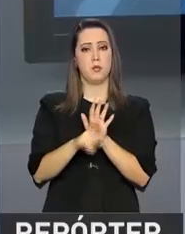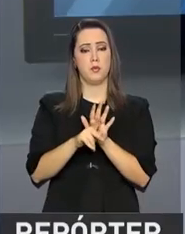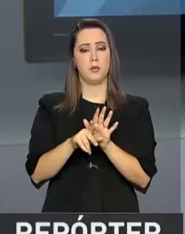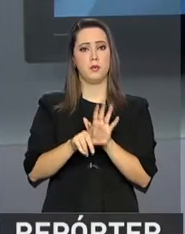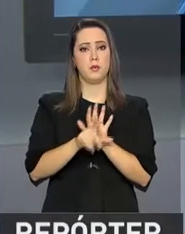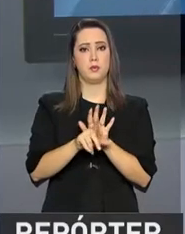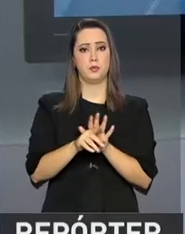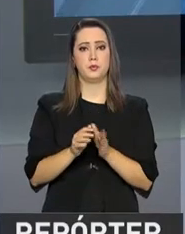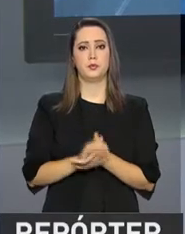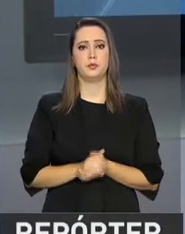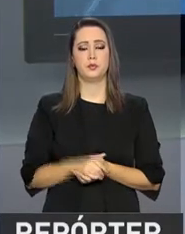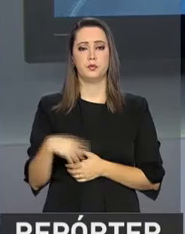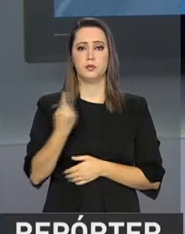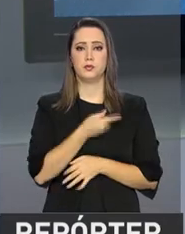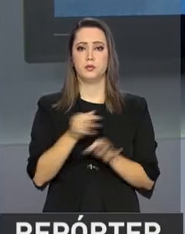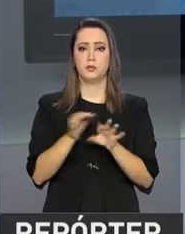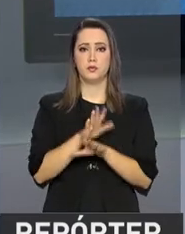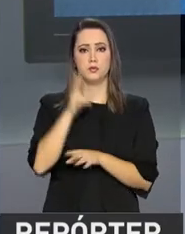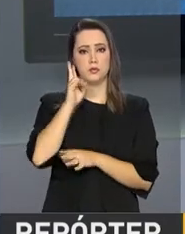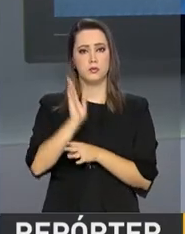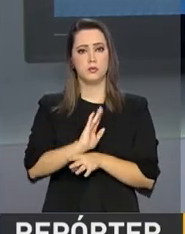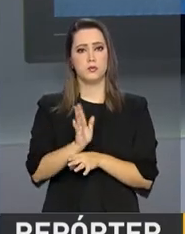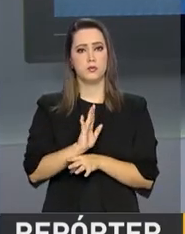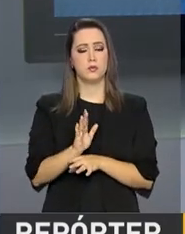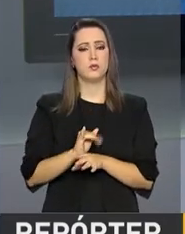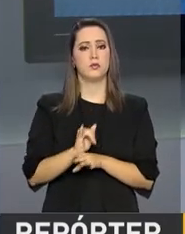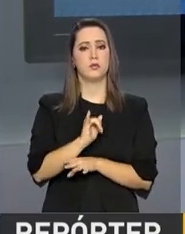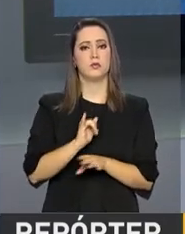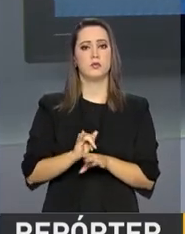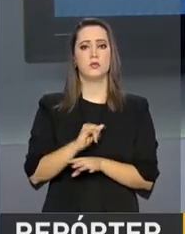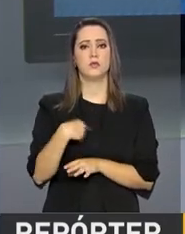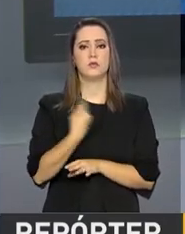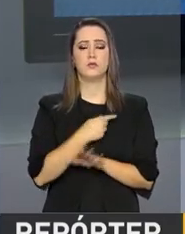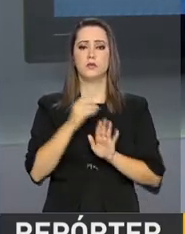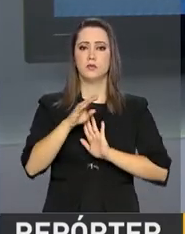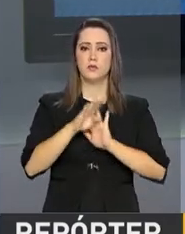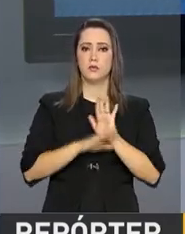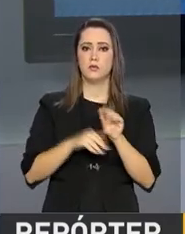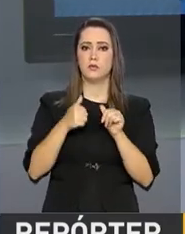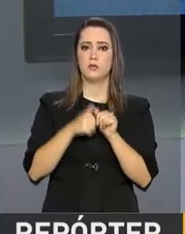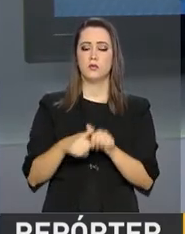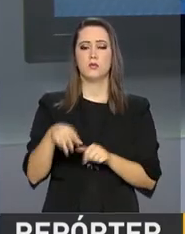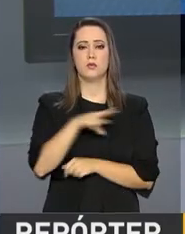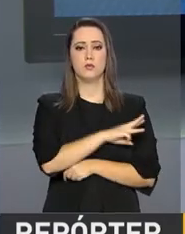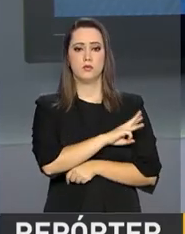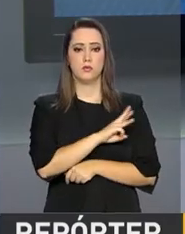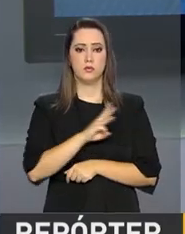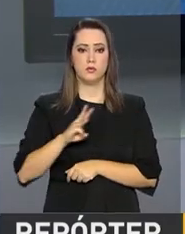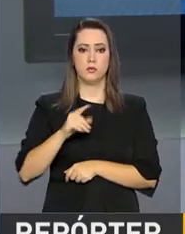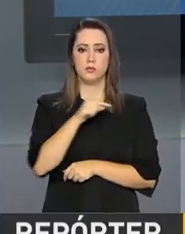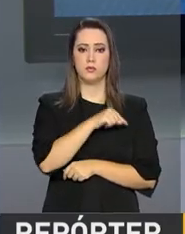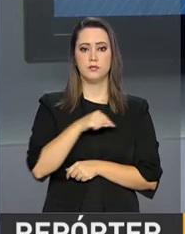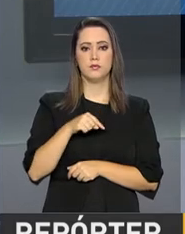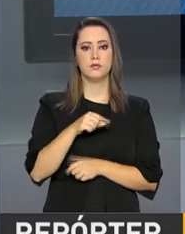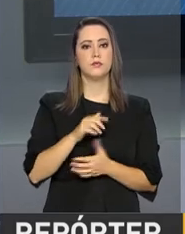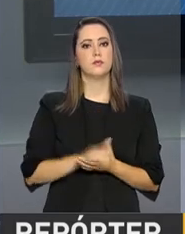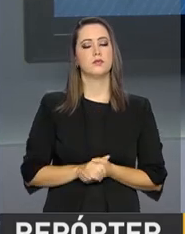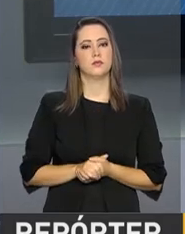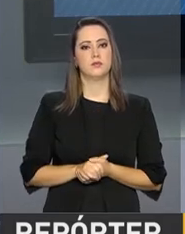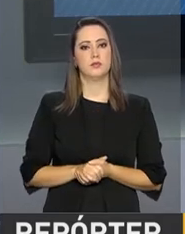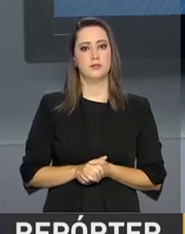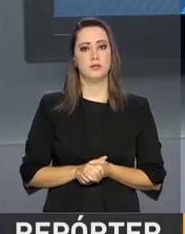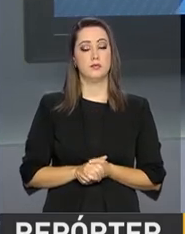nós ficamos por aqui você pode rever as reportagens no youtube toda a nossa programação também está na página da nbr na